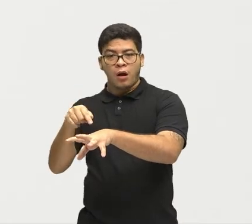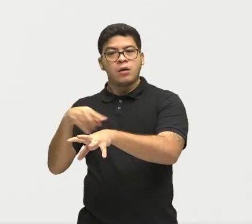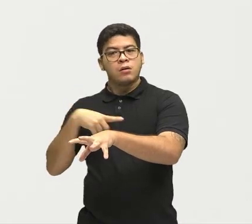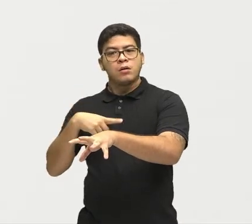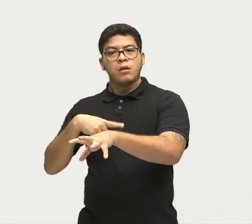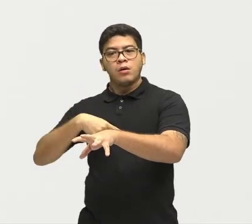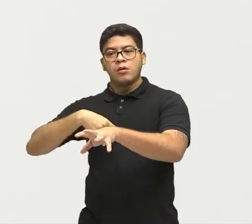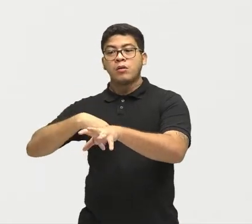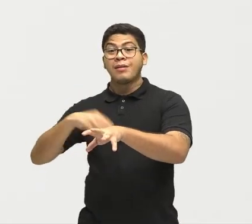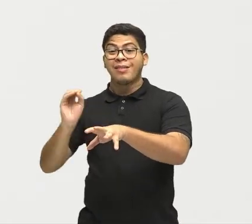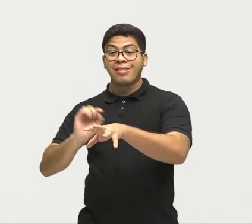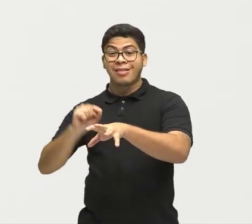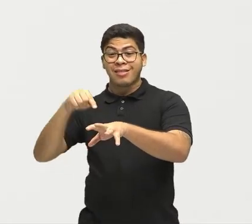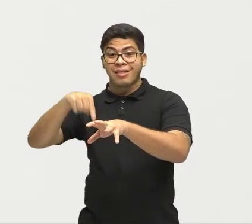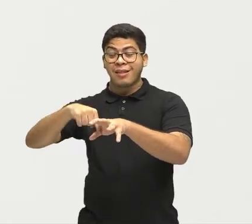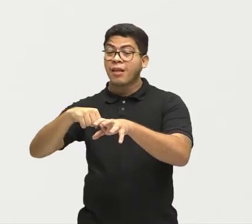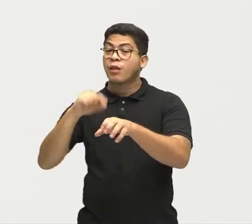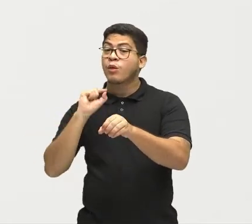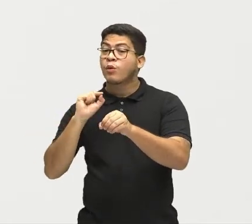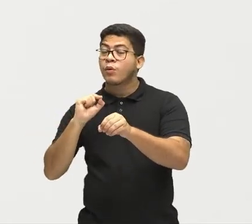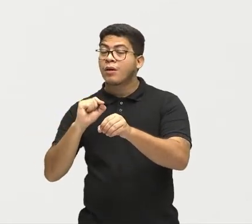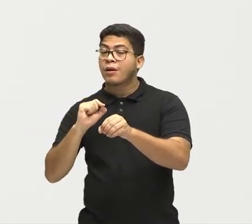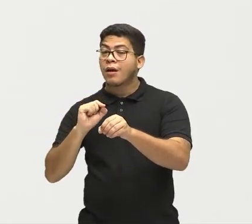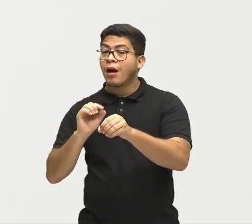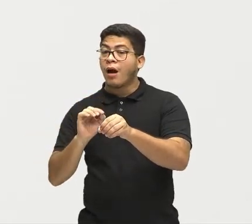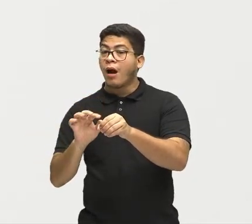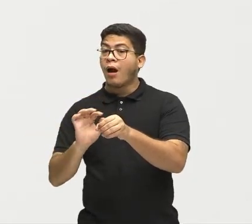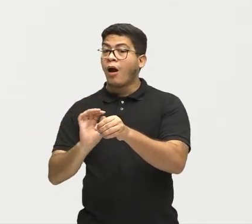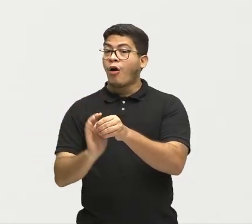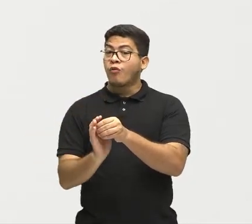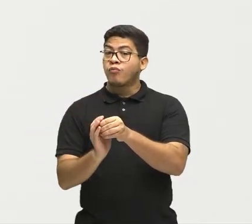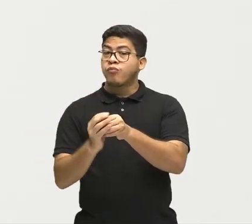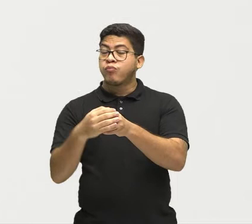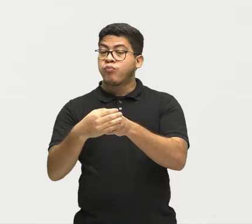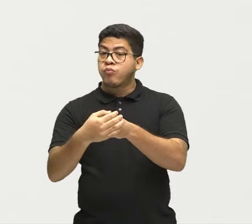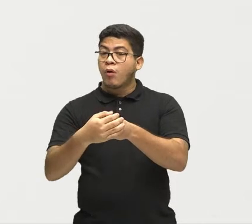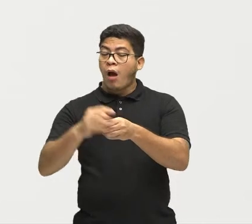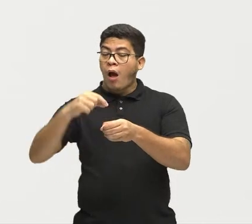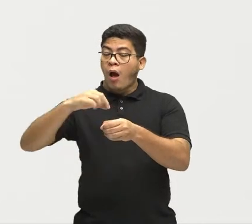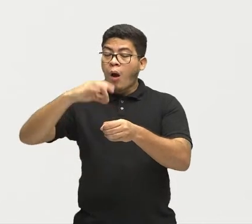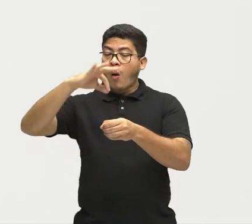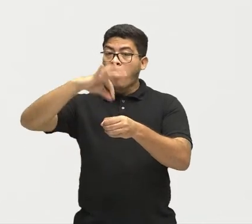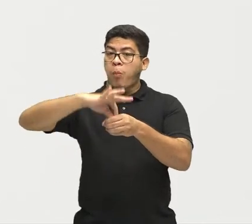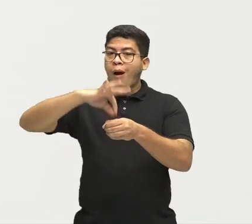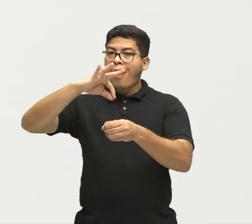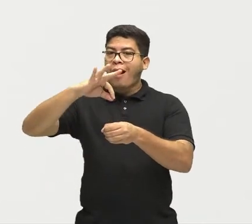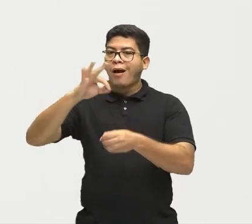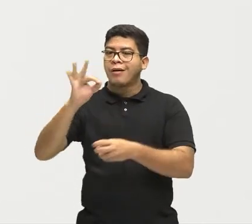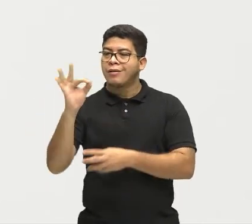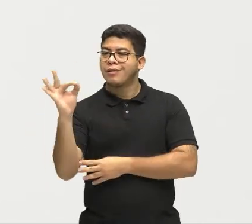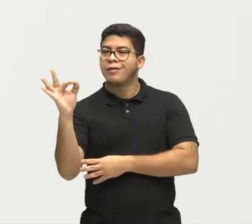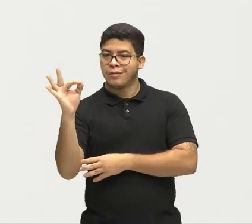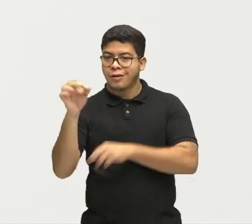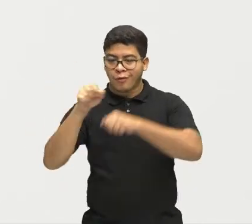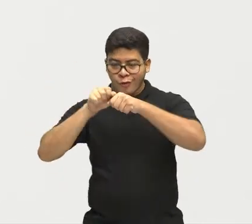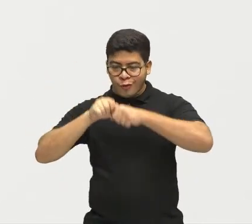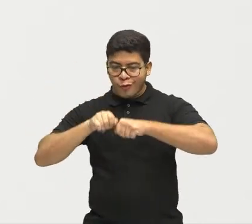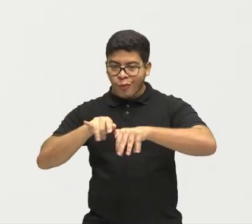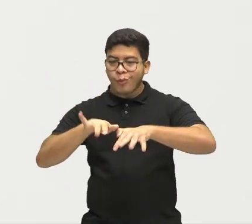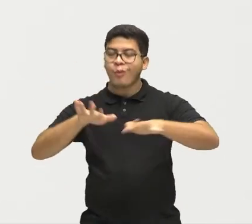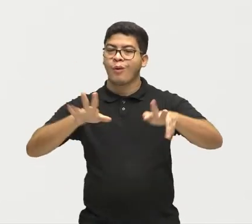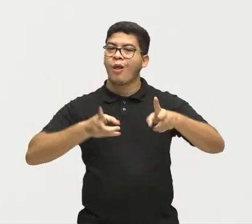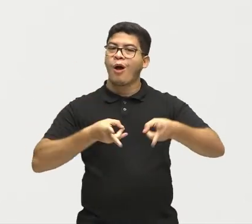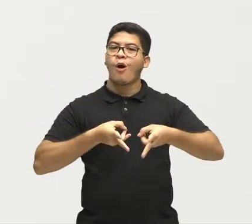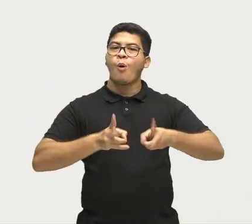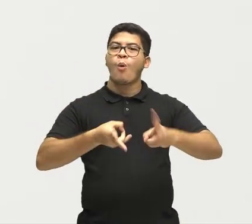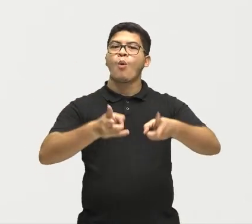dentro está a semente e é a semente responsável por gerar um novo indivíduo e esse ciclo